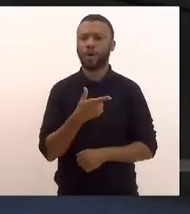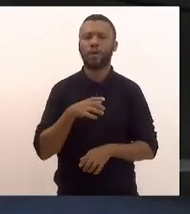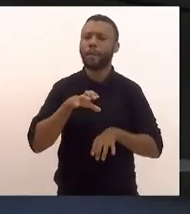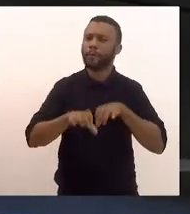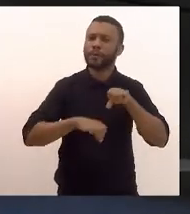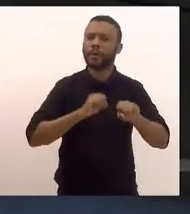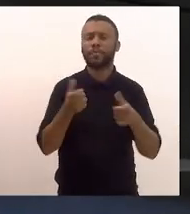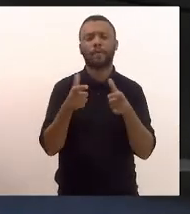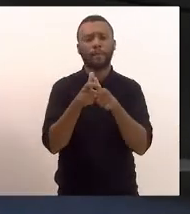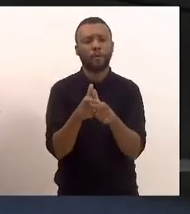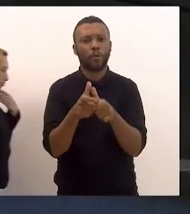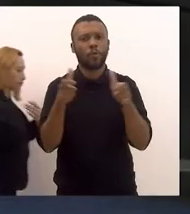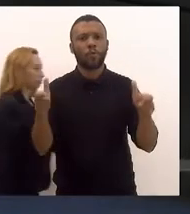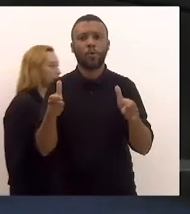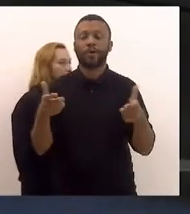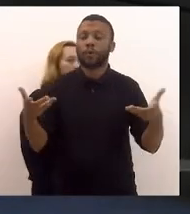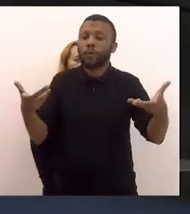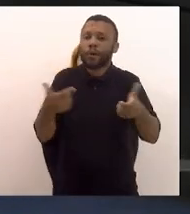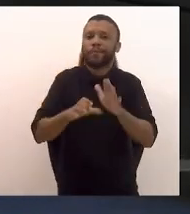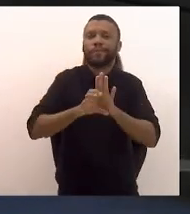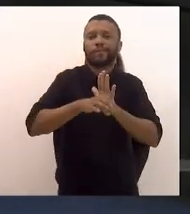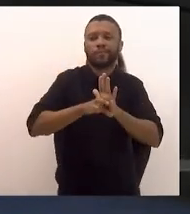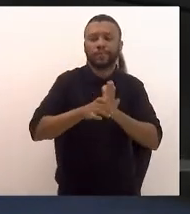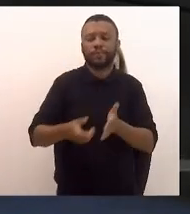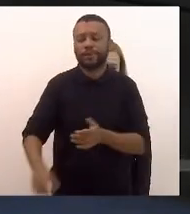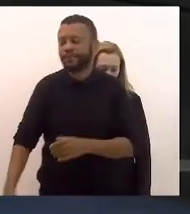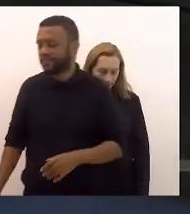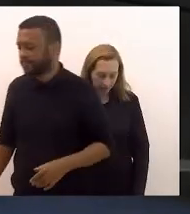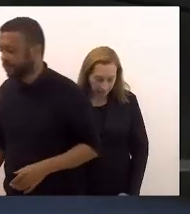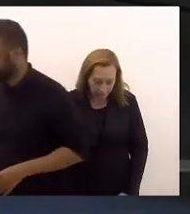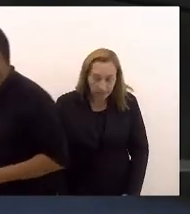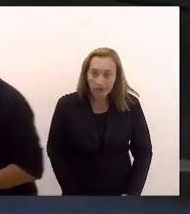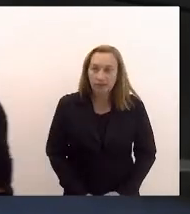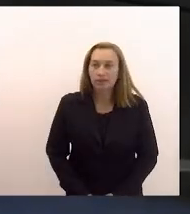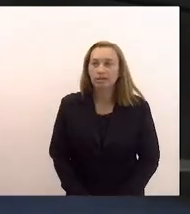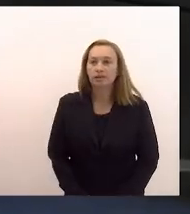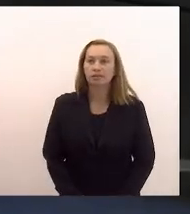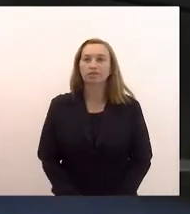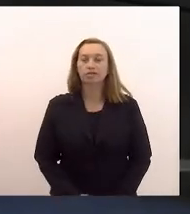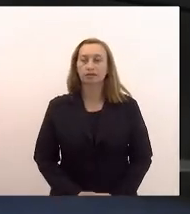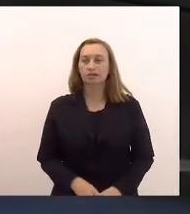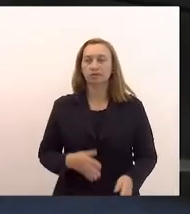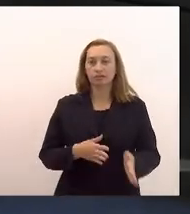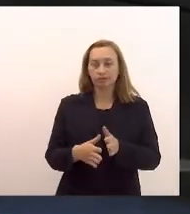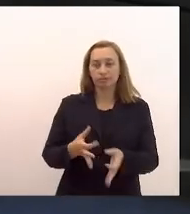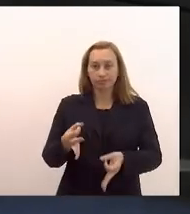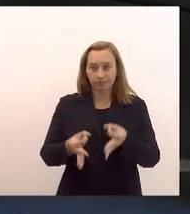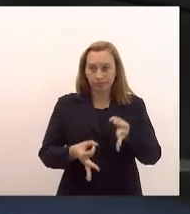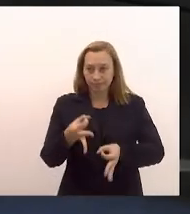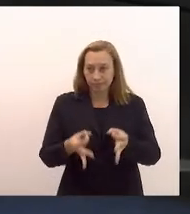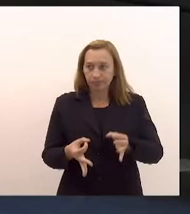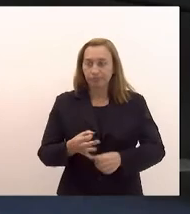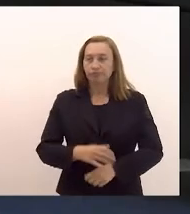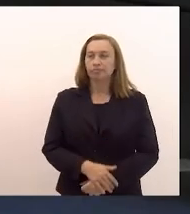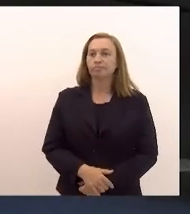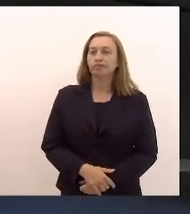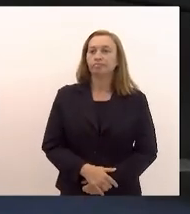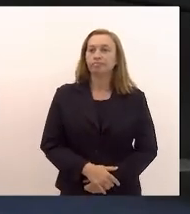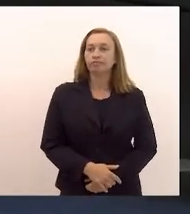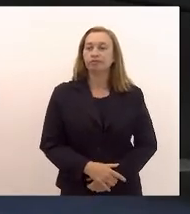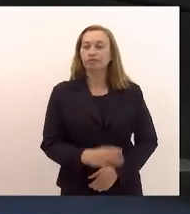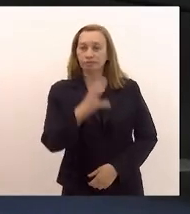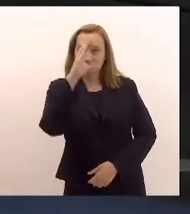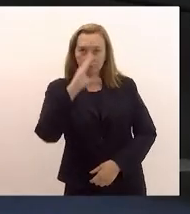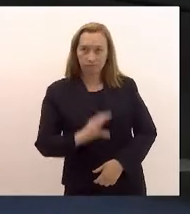e qualificar o conceito EA importância da instituição para o acesso a justiça e garantia da